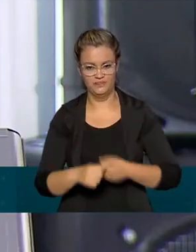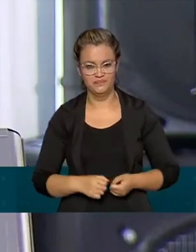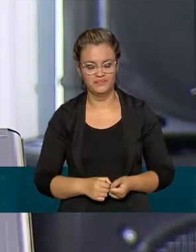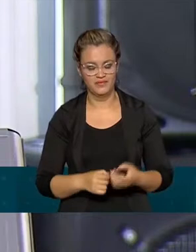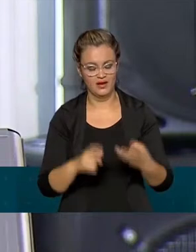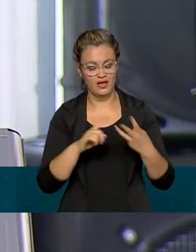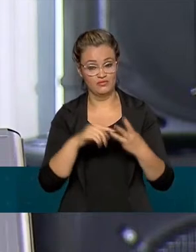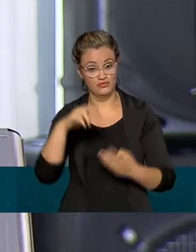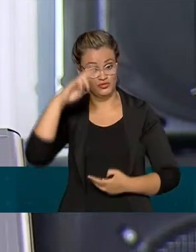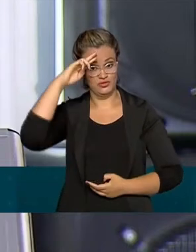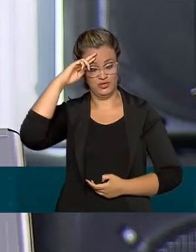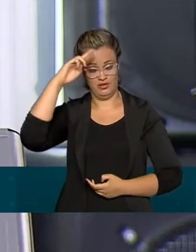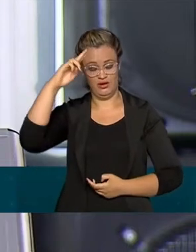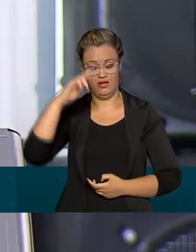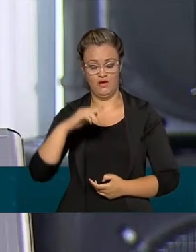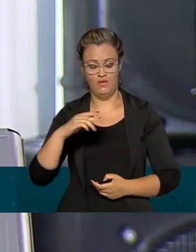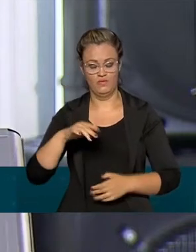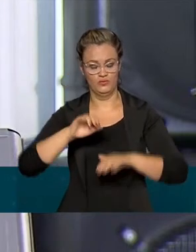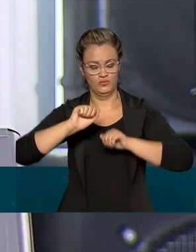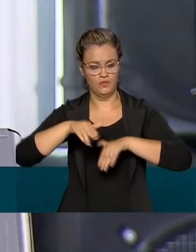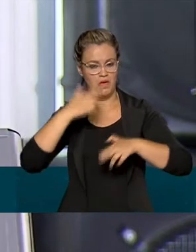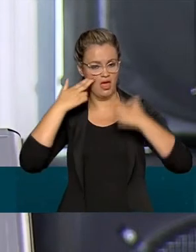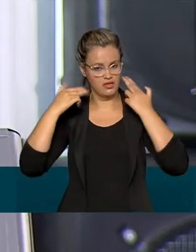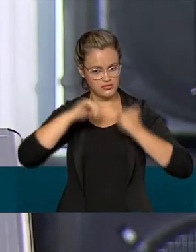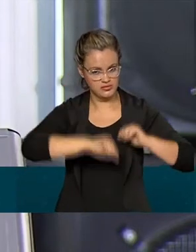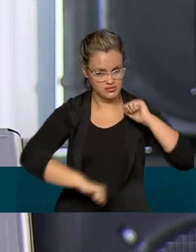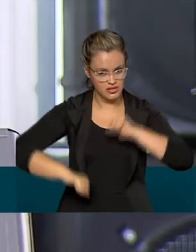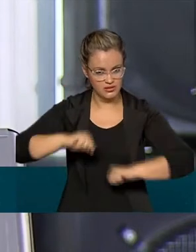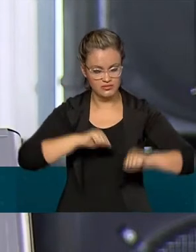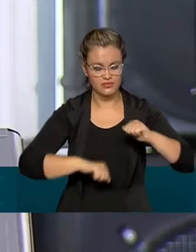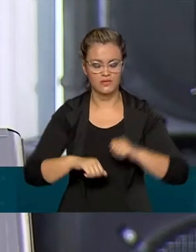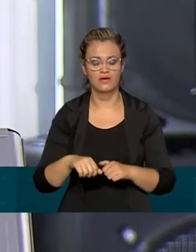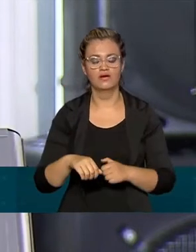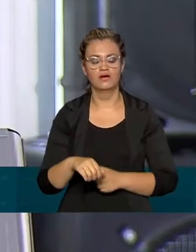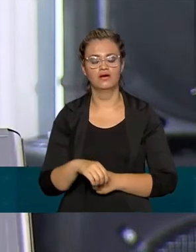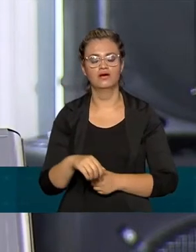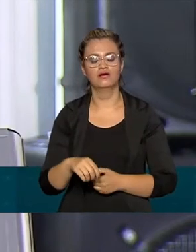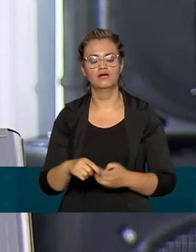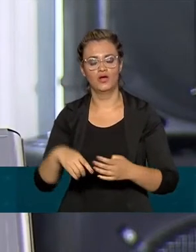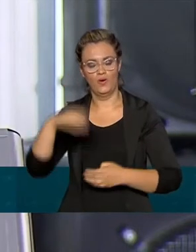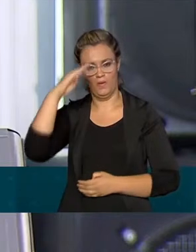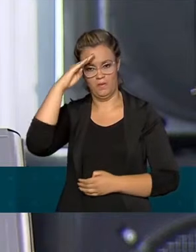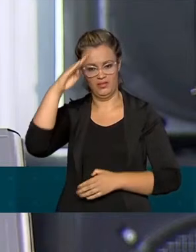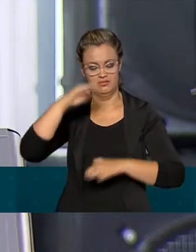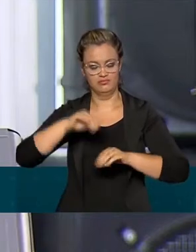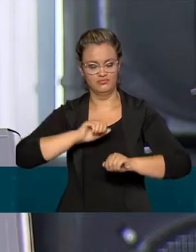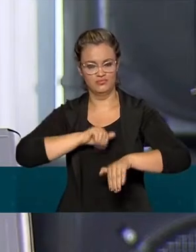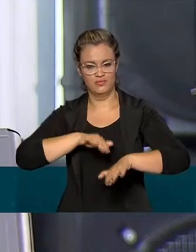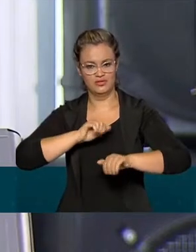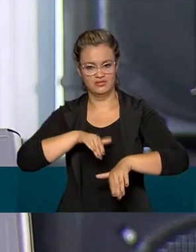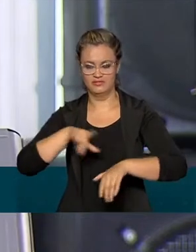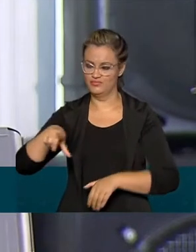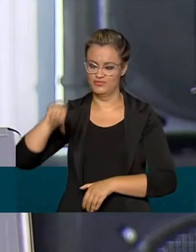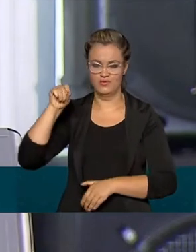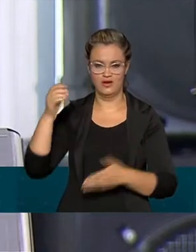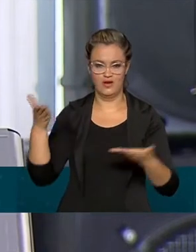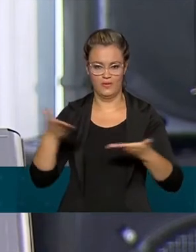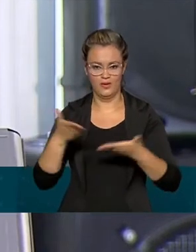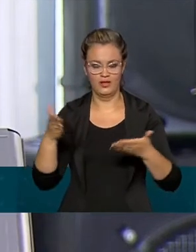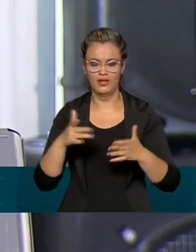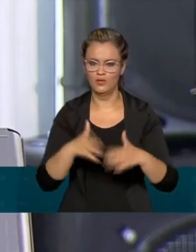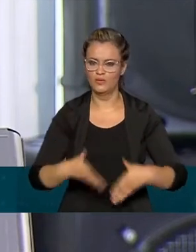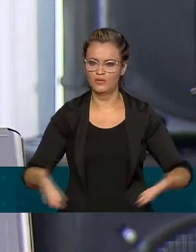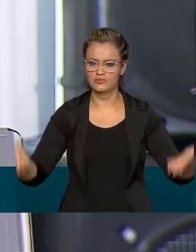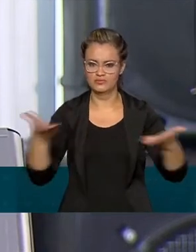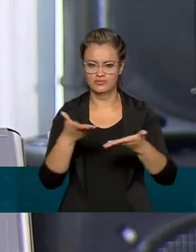General de Exército Paulo Sérgio Nogueira de Oliveira, Comandante do Exército Brasileiro designado, integrantes